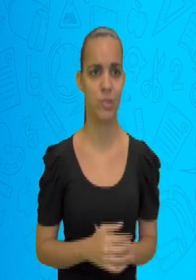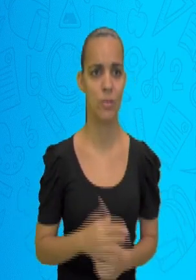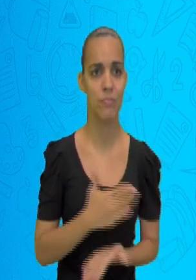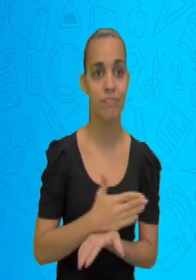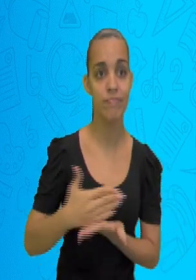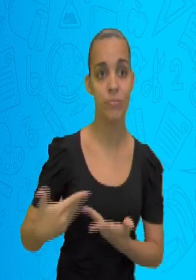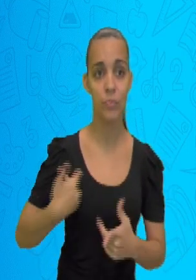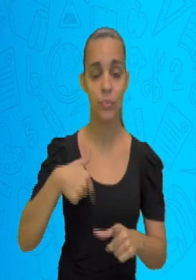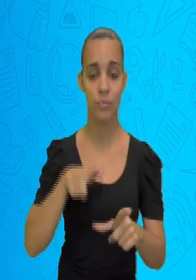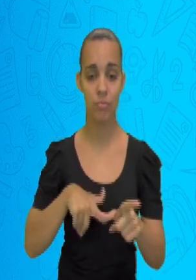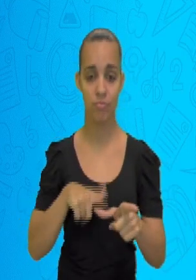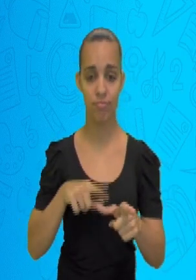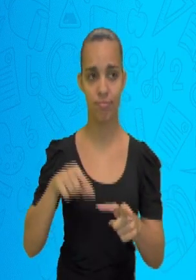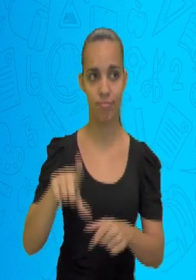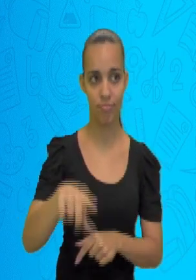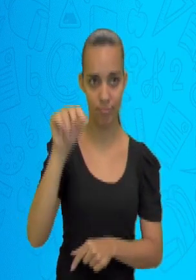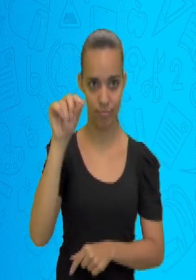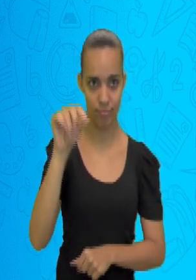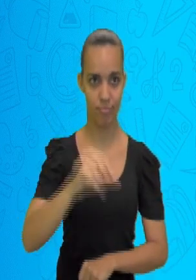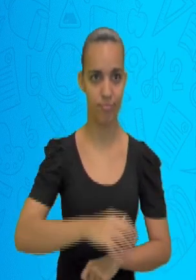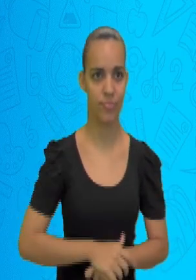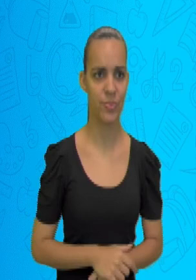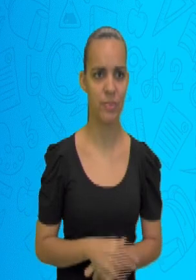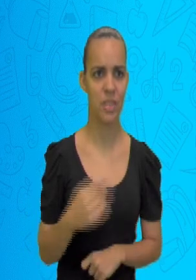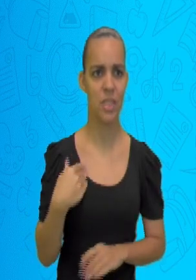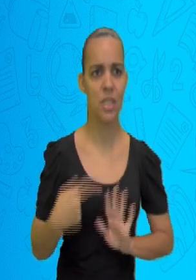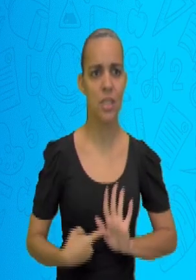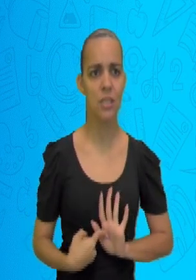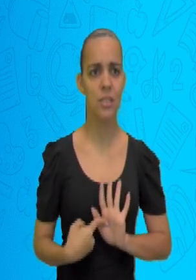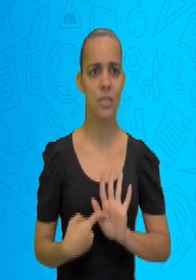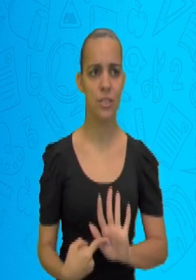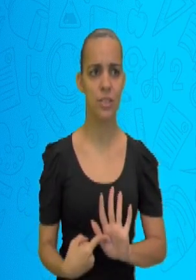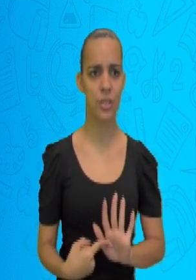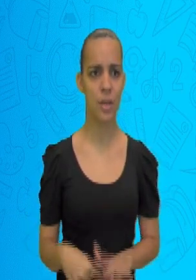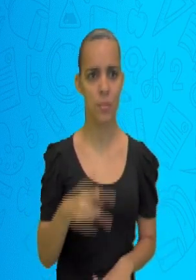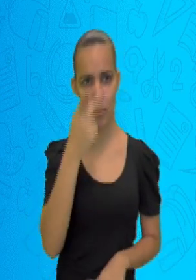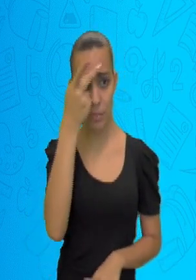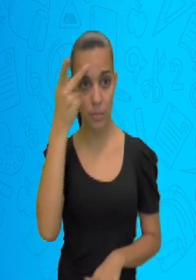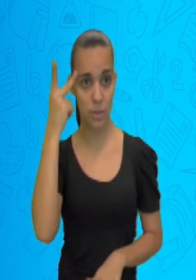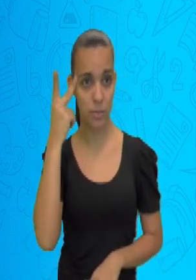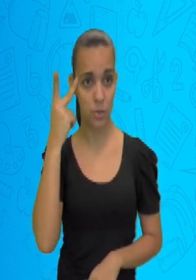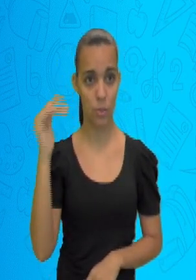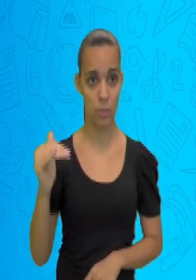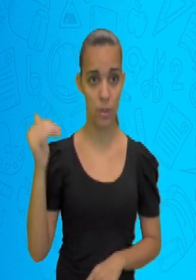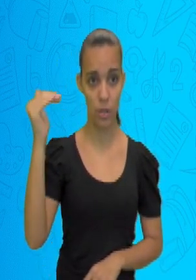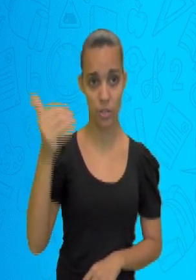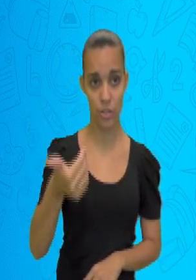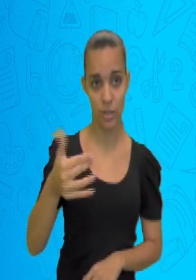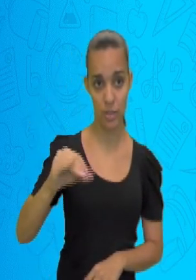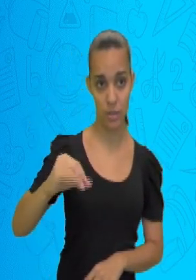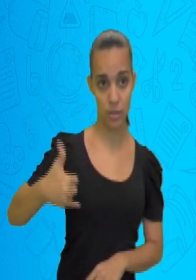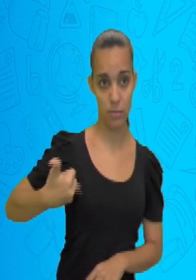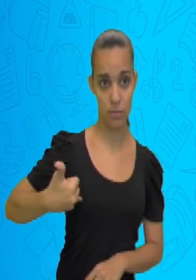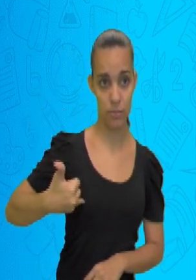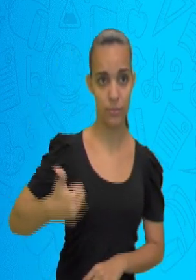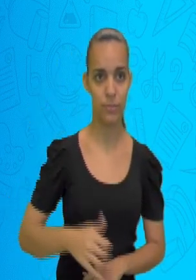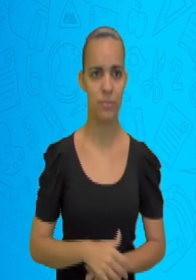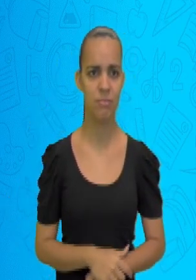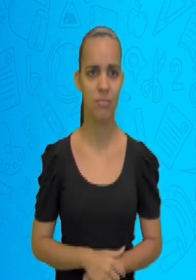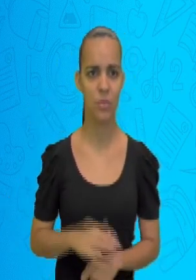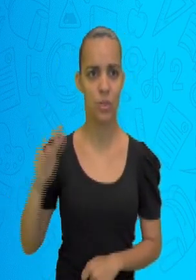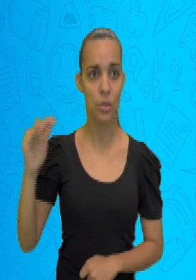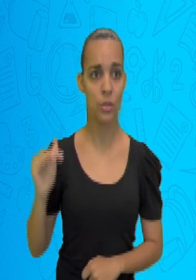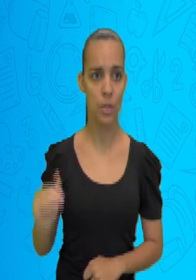que começam com a letra escolhida. É indicado para pessoas maiores de 10 anos.